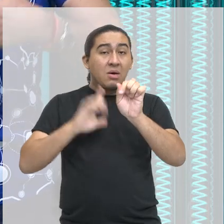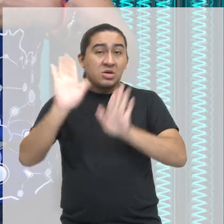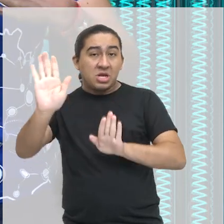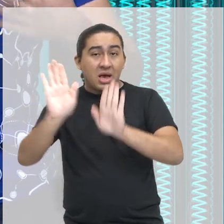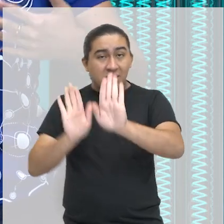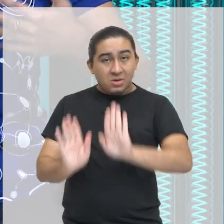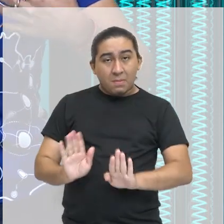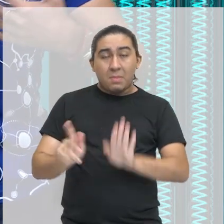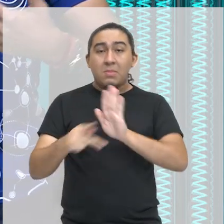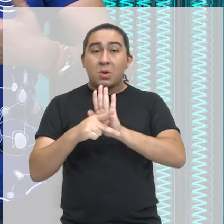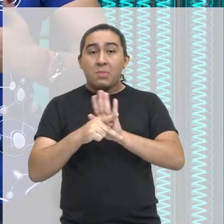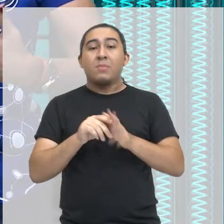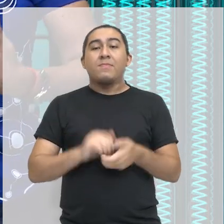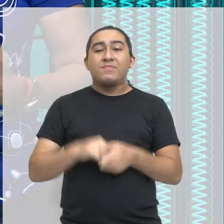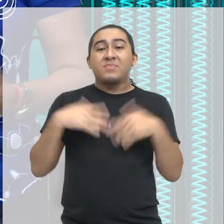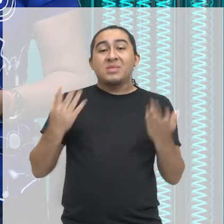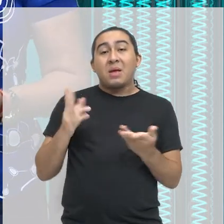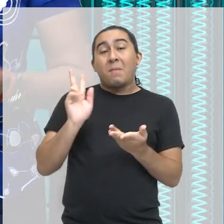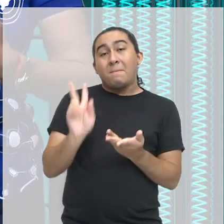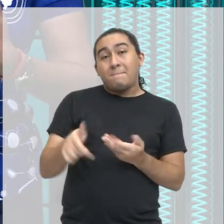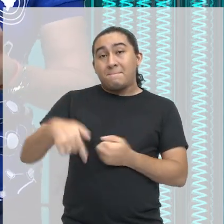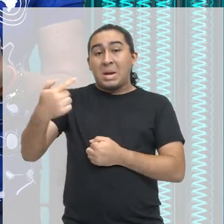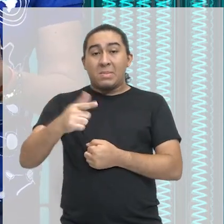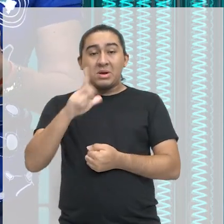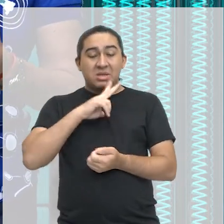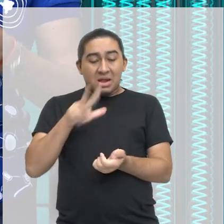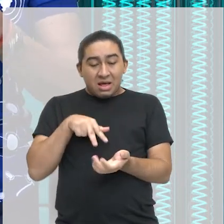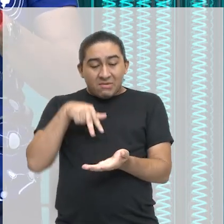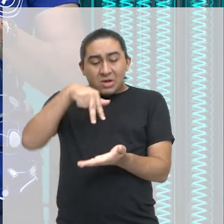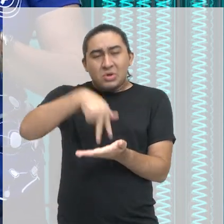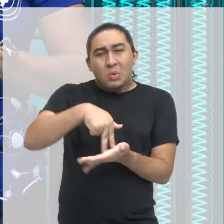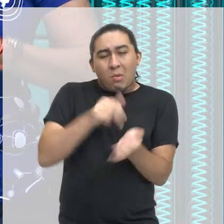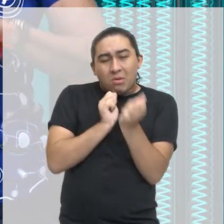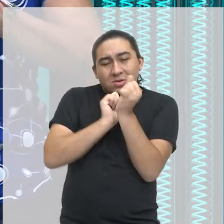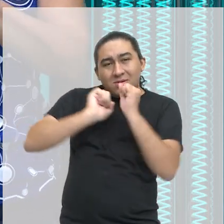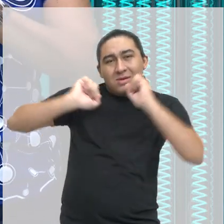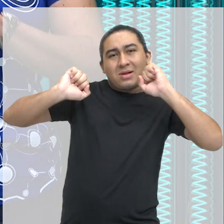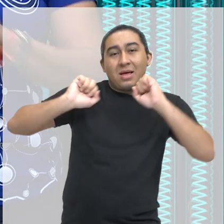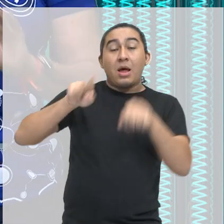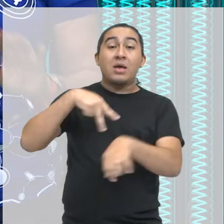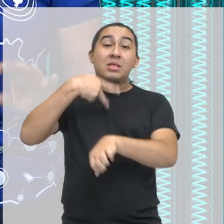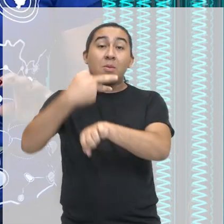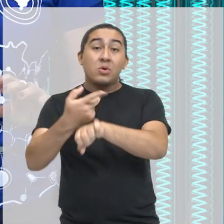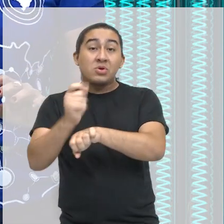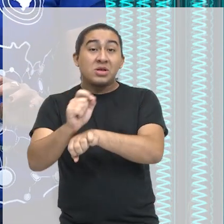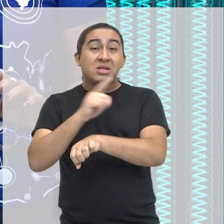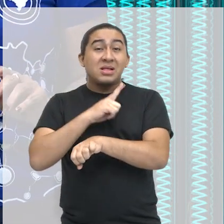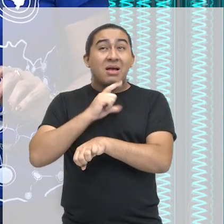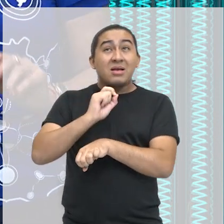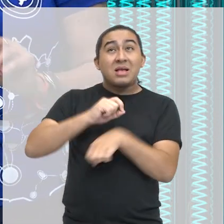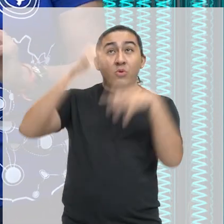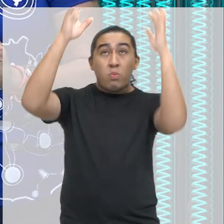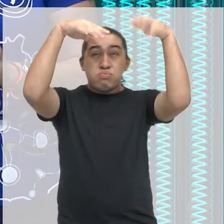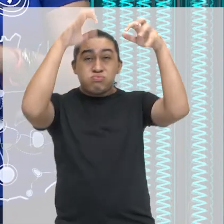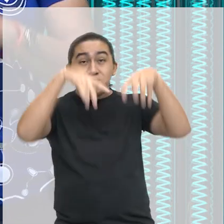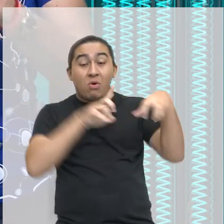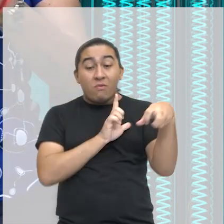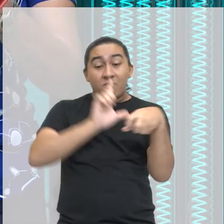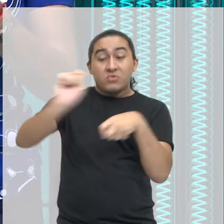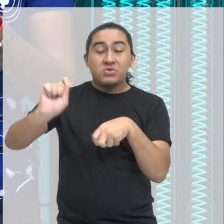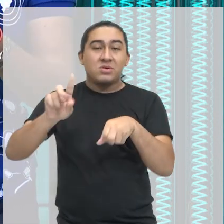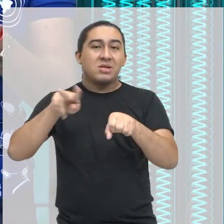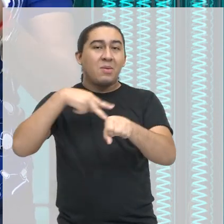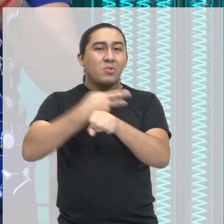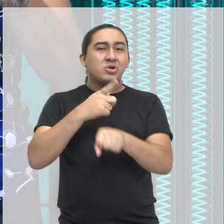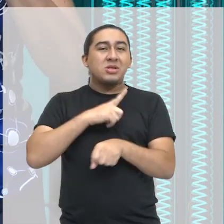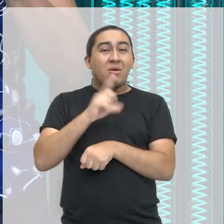mímica. Primeiramente, ele levantou ali, se espreguiçou, outro momento ele fugiu da chuva, outro momento ele estava